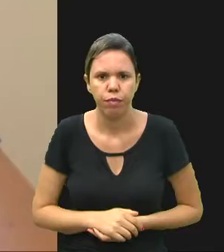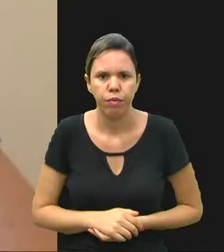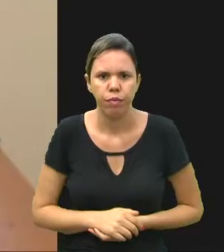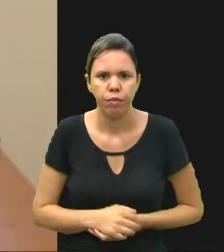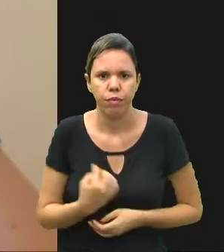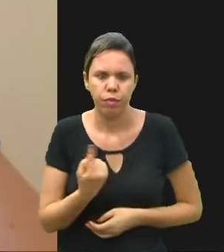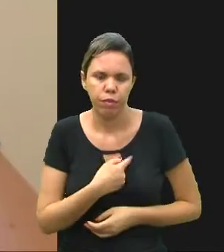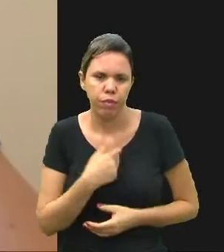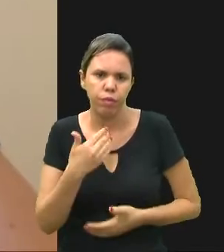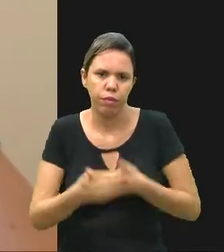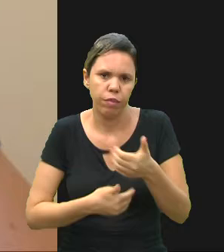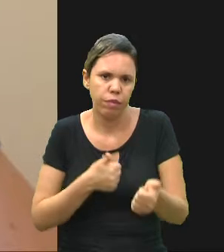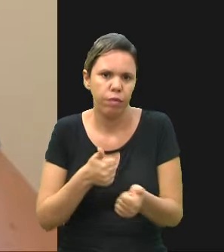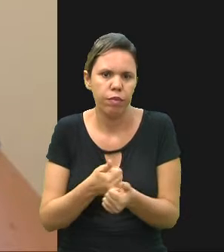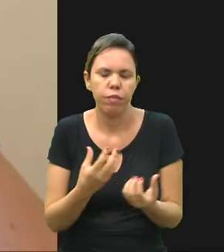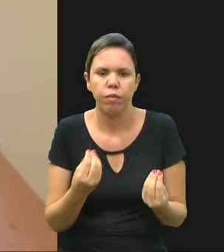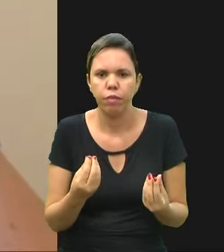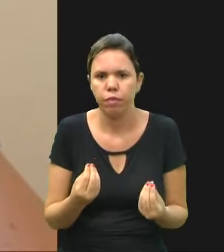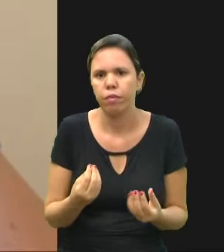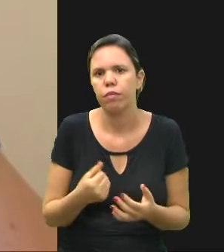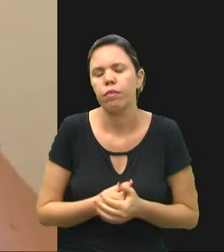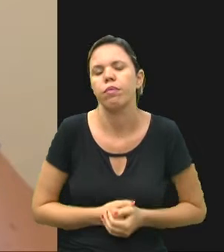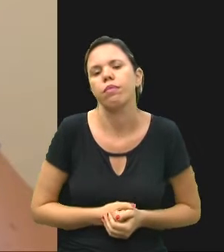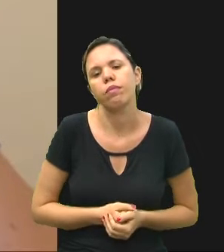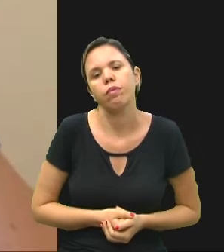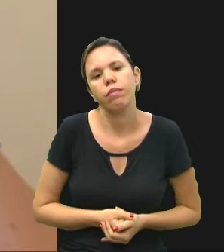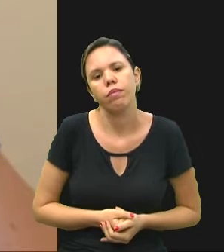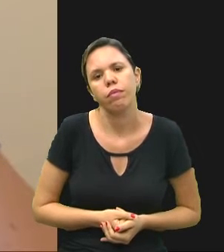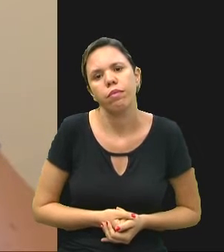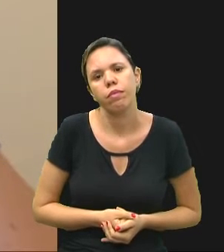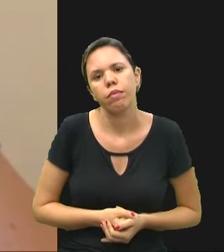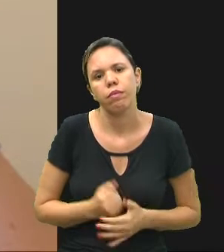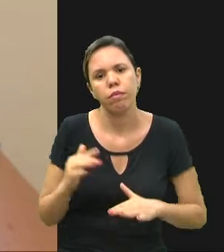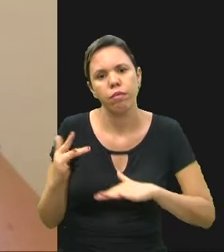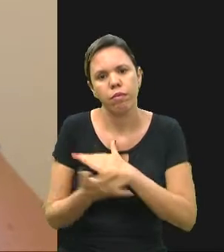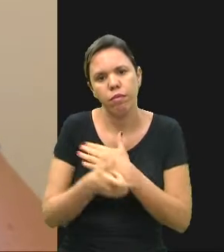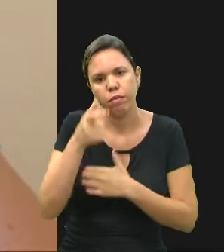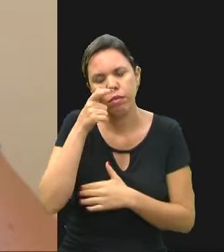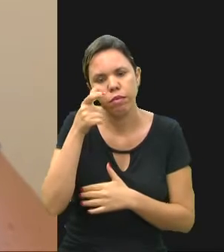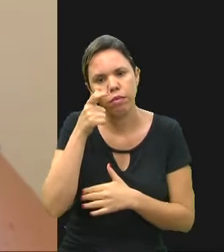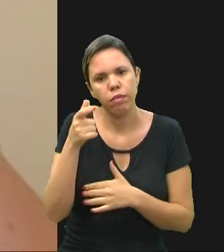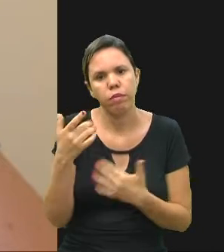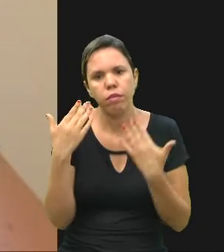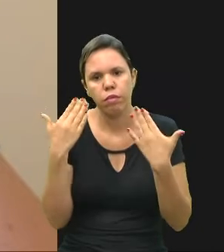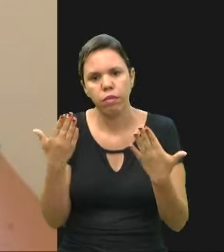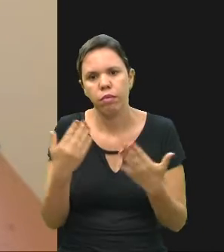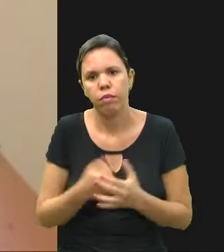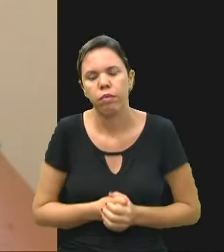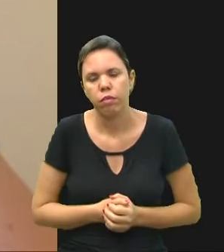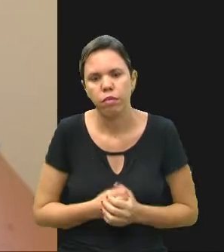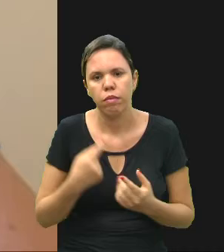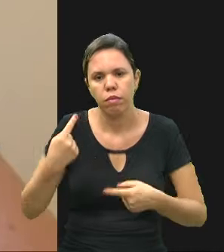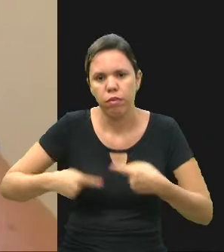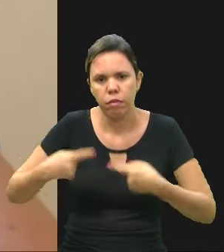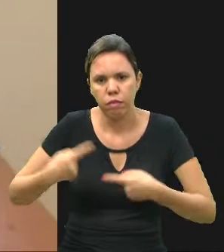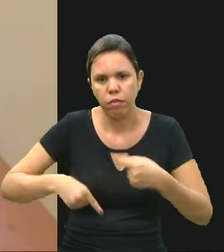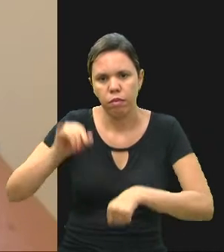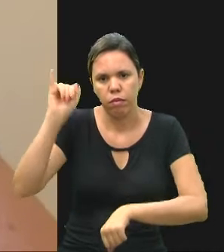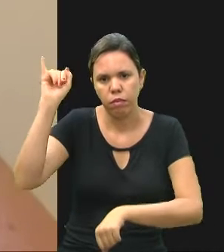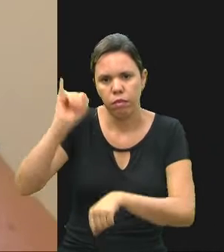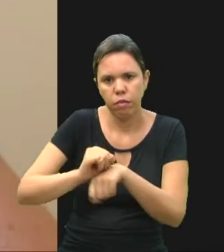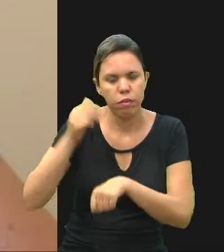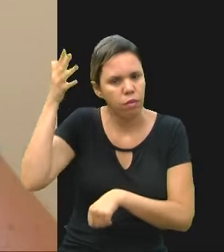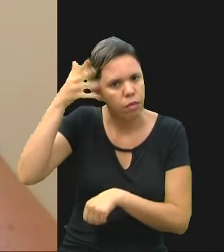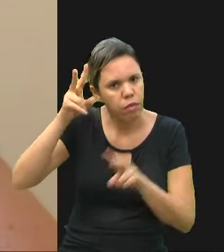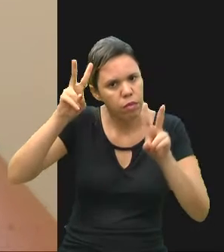É aquilo que a gente vem acompanhando bastante, né, pela imprensa, né, especialmente nesse debate